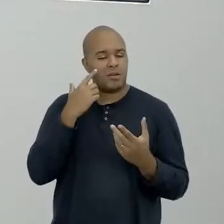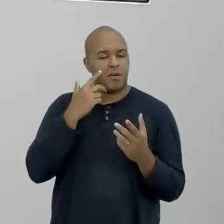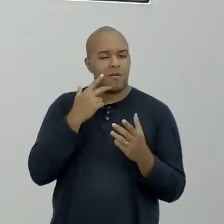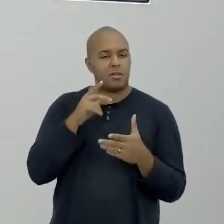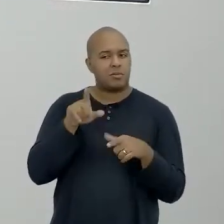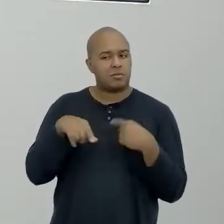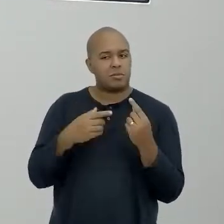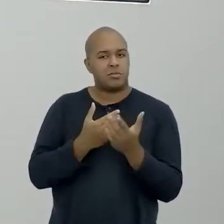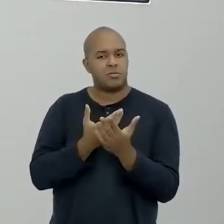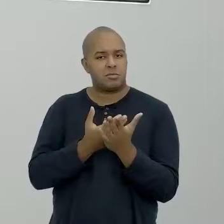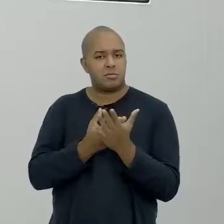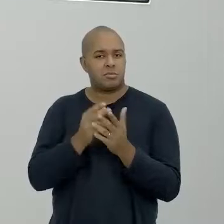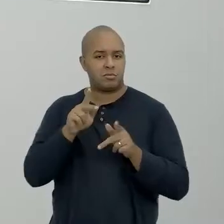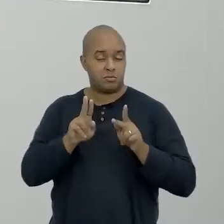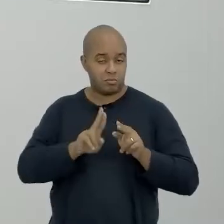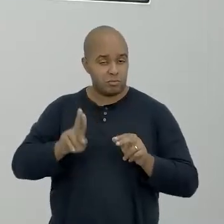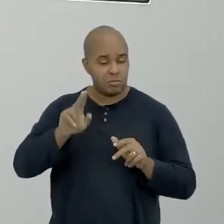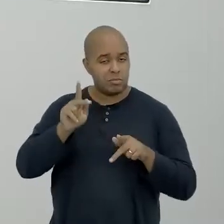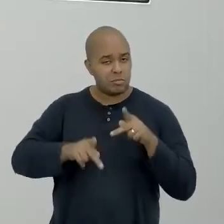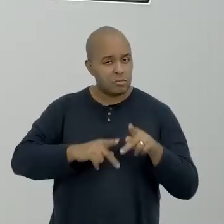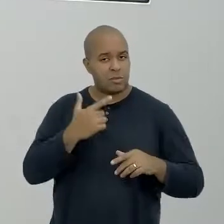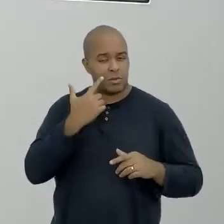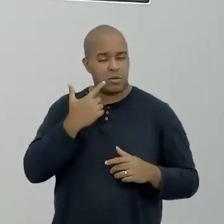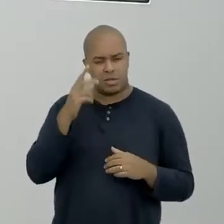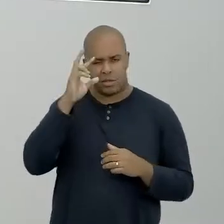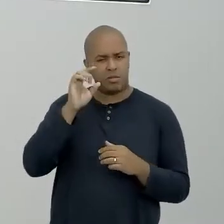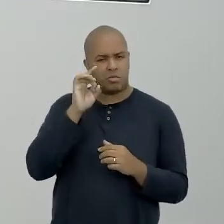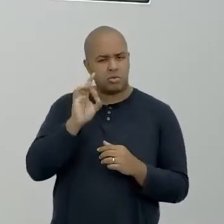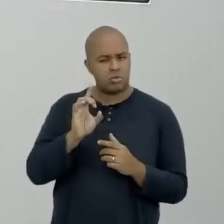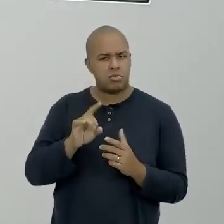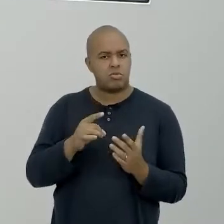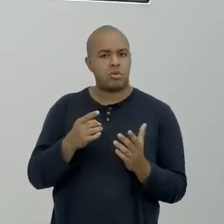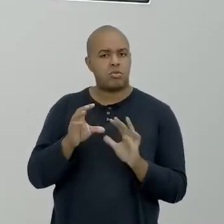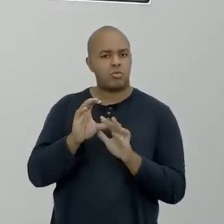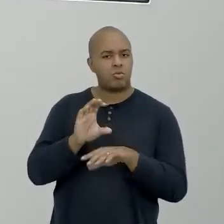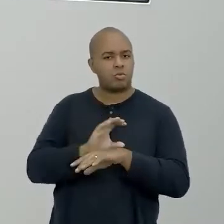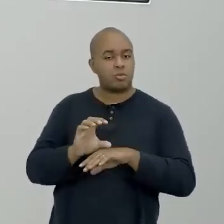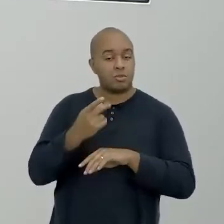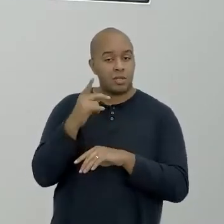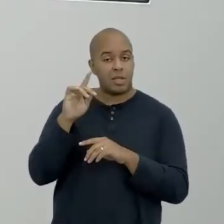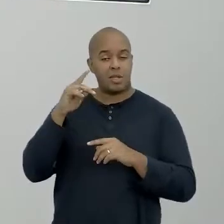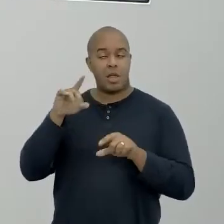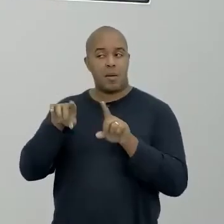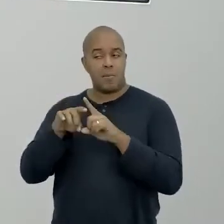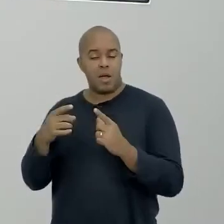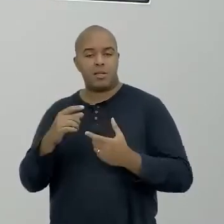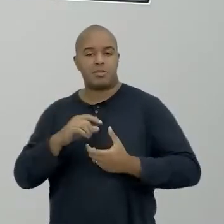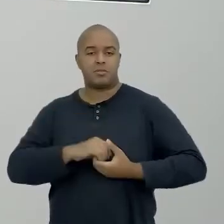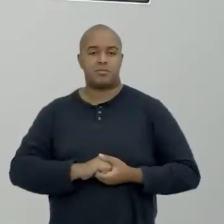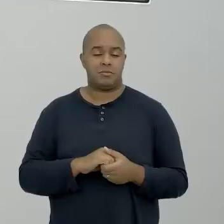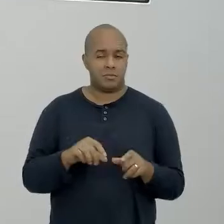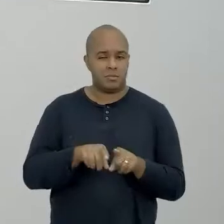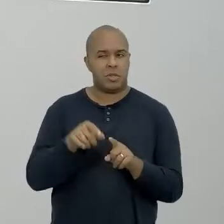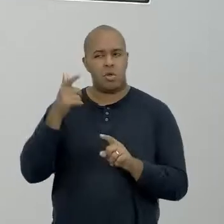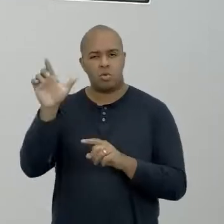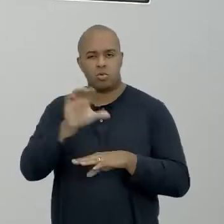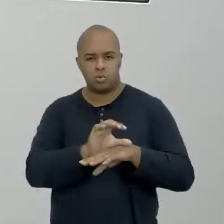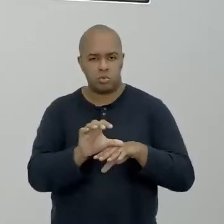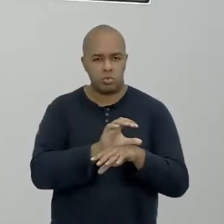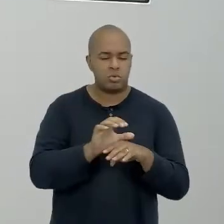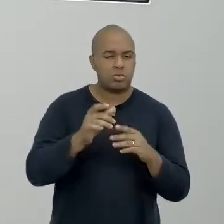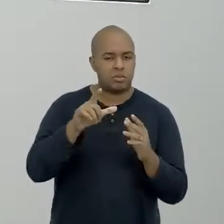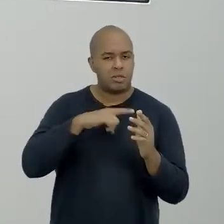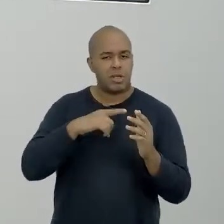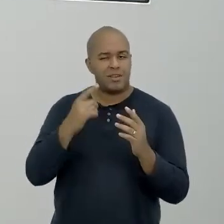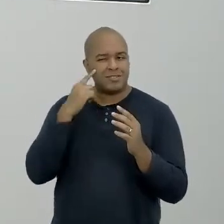estudei na universidade pública, eu me lembro que não apenas no meu curso, mas também em outros cursos eu via